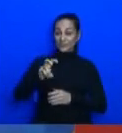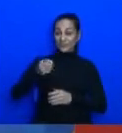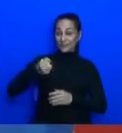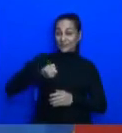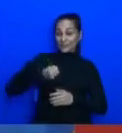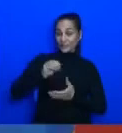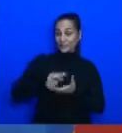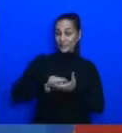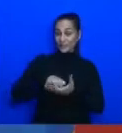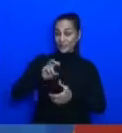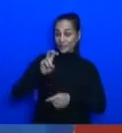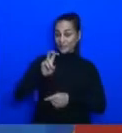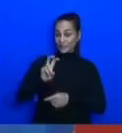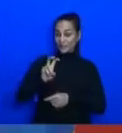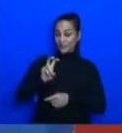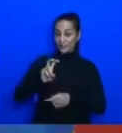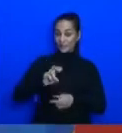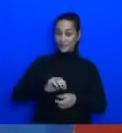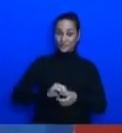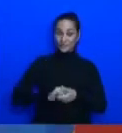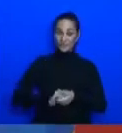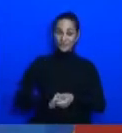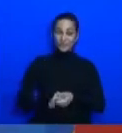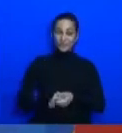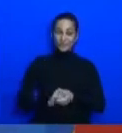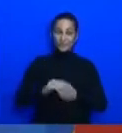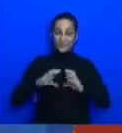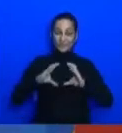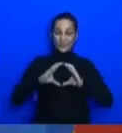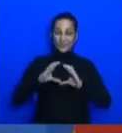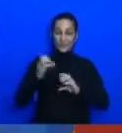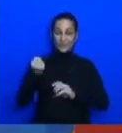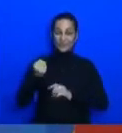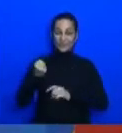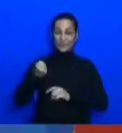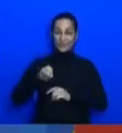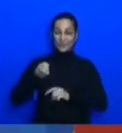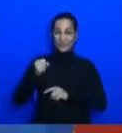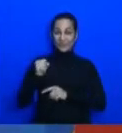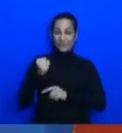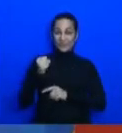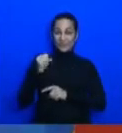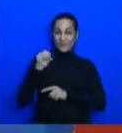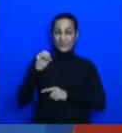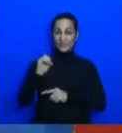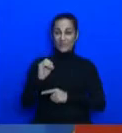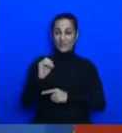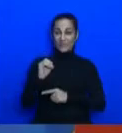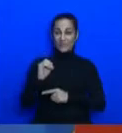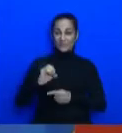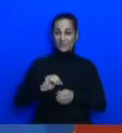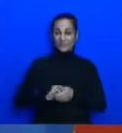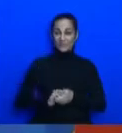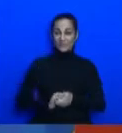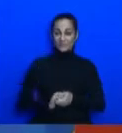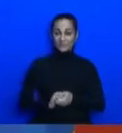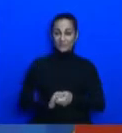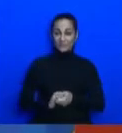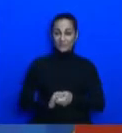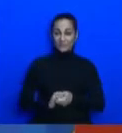números. Faltam 5. Bola branca, número 80. Branca,